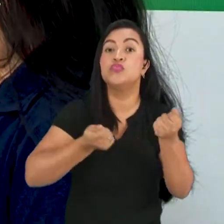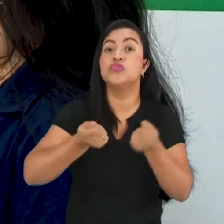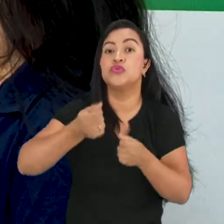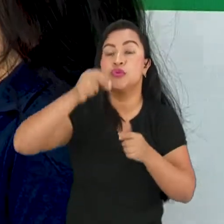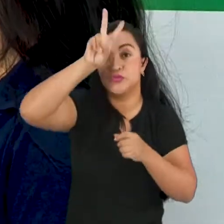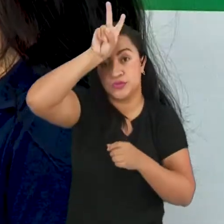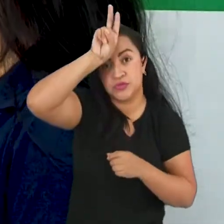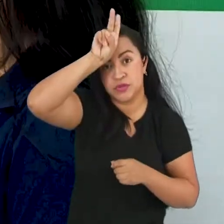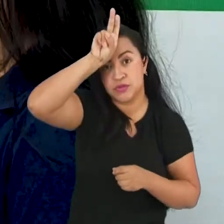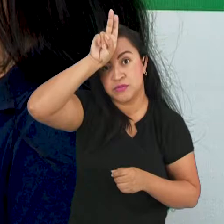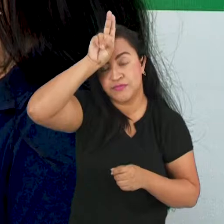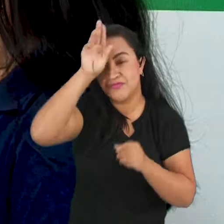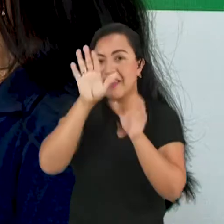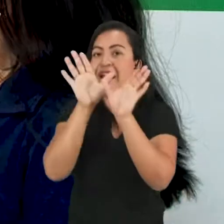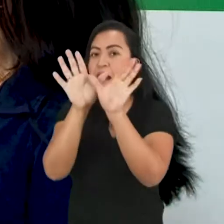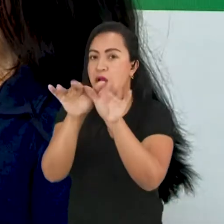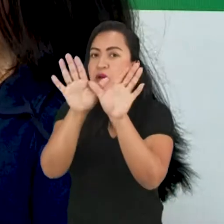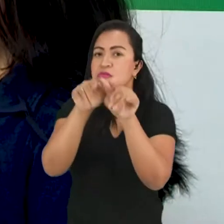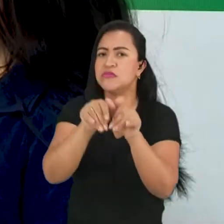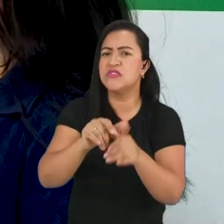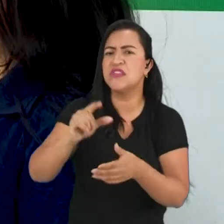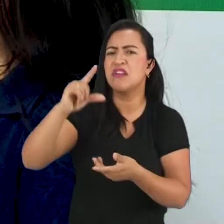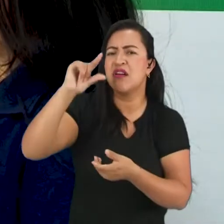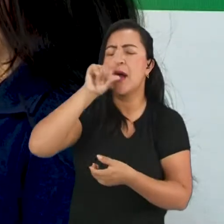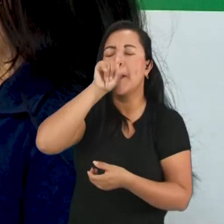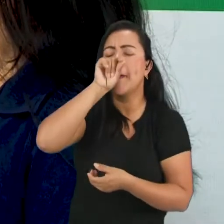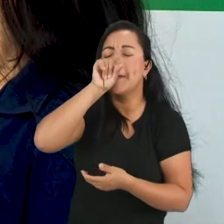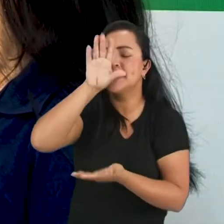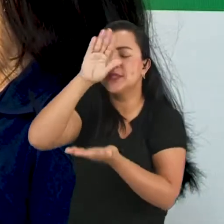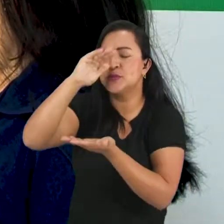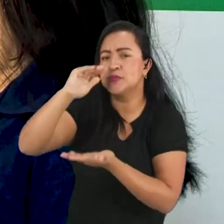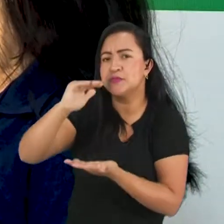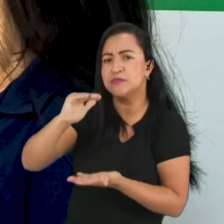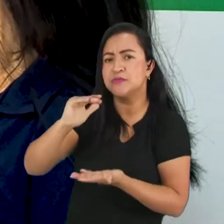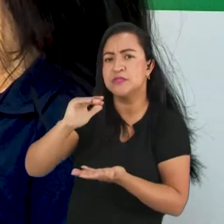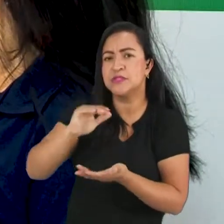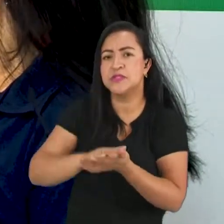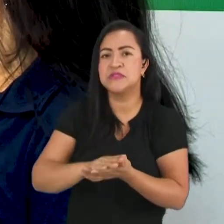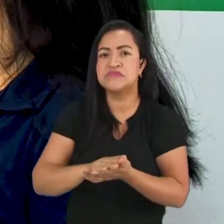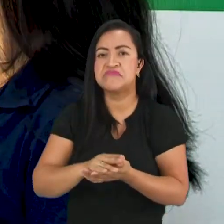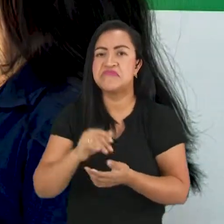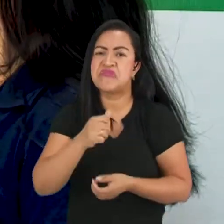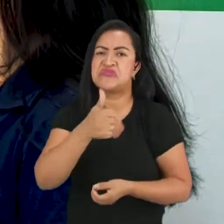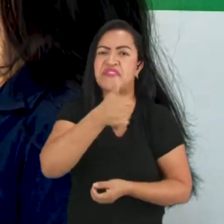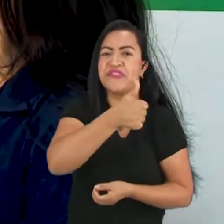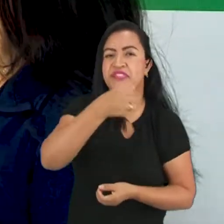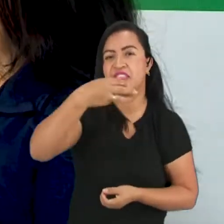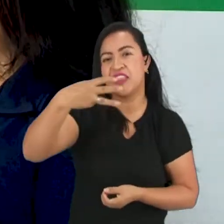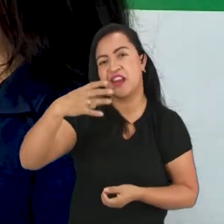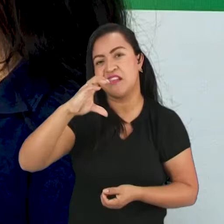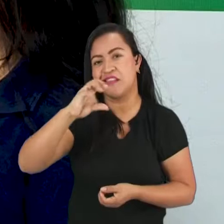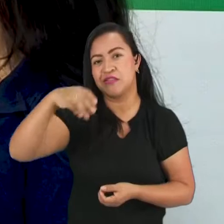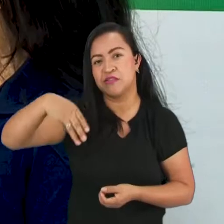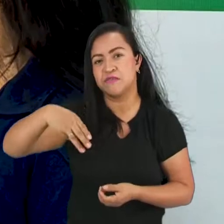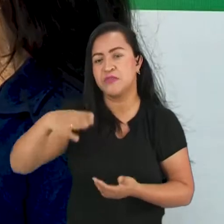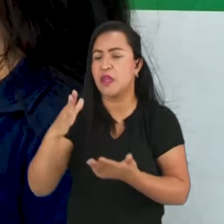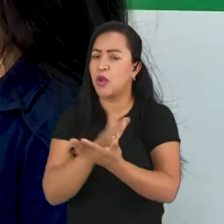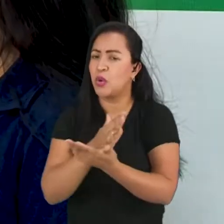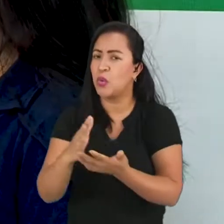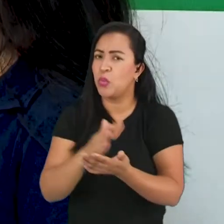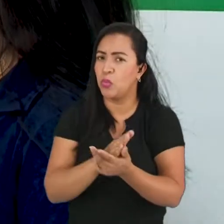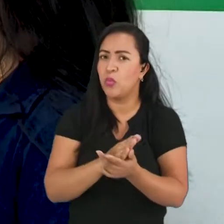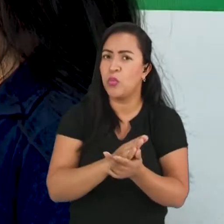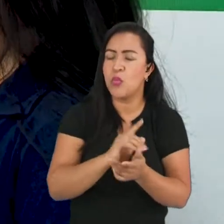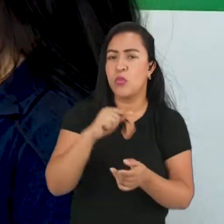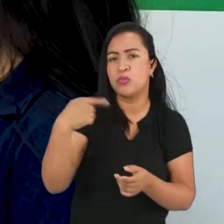pássaro geralmente pequeno, a maior parte delas não passa dos 13 centímetros de comprimento, embora algumas espécies sejam